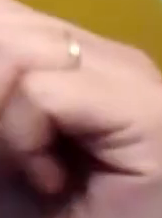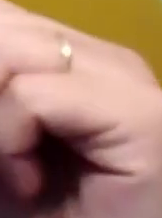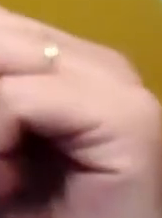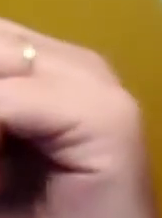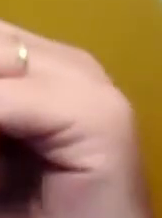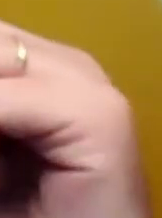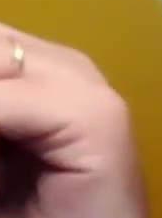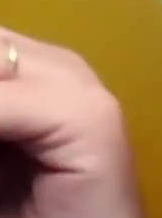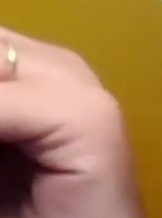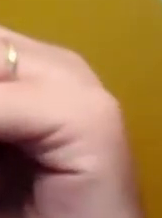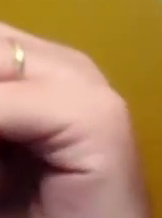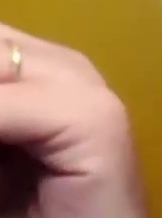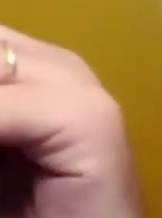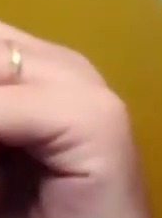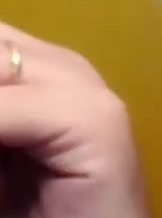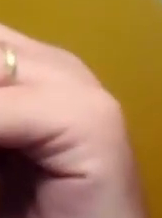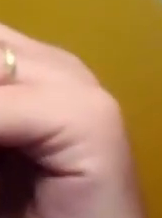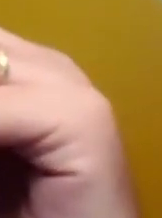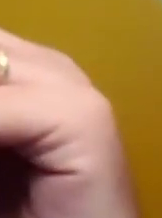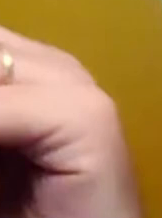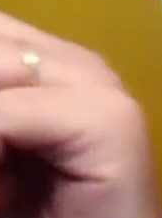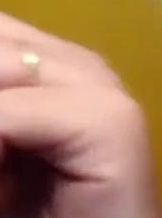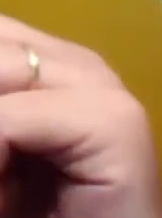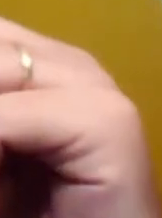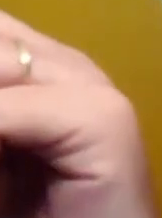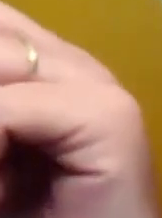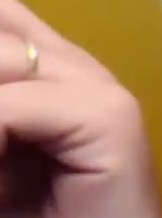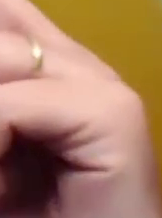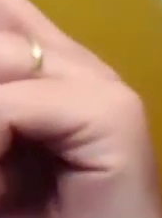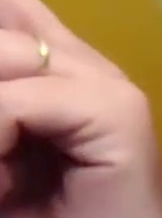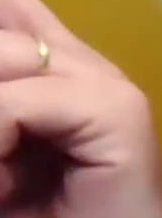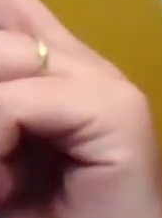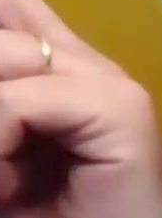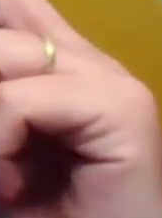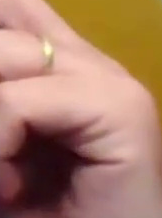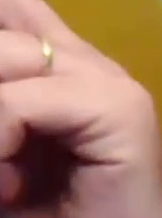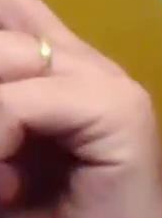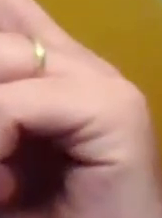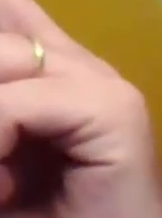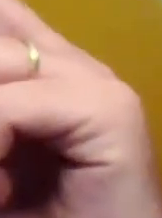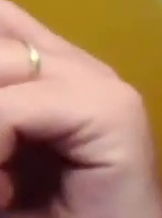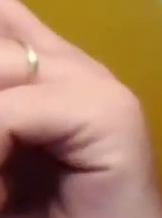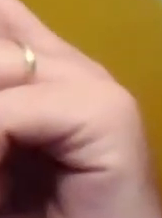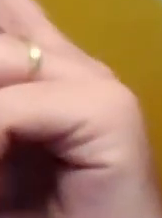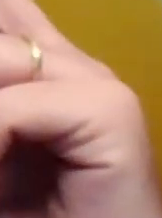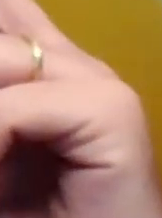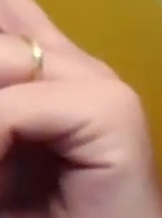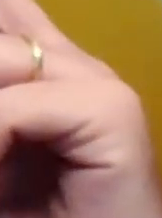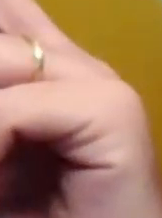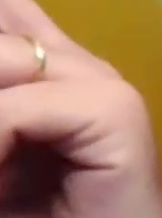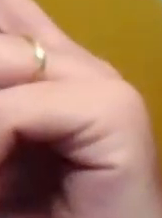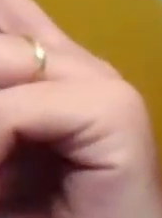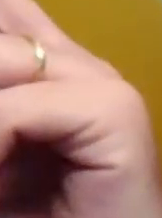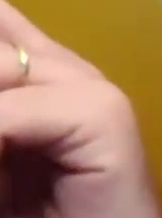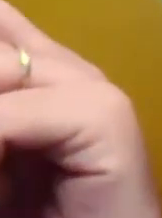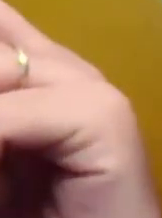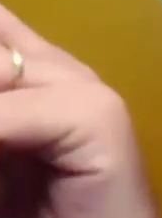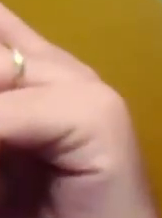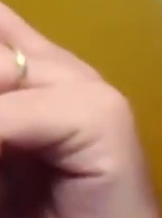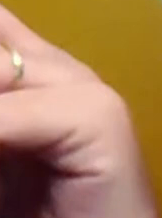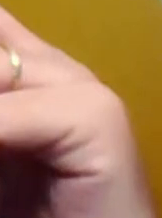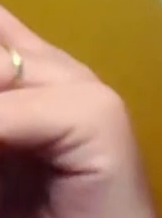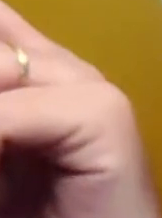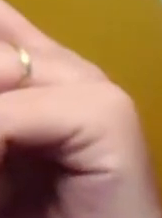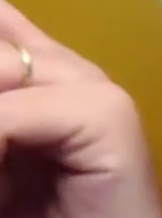Jair do tempo Veja a necessidade de se prolongar é o tempo em vida